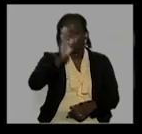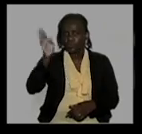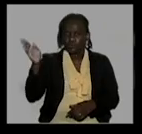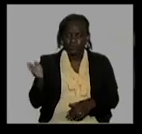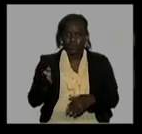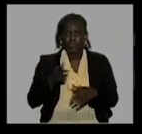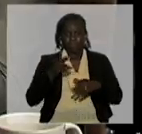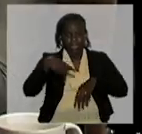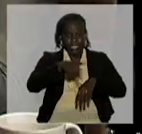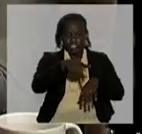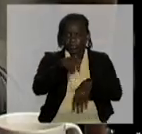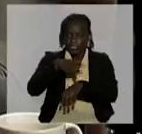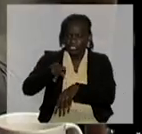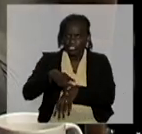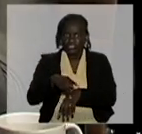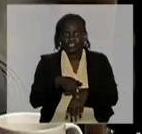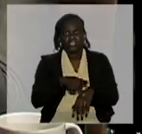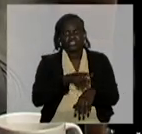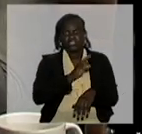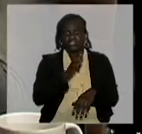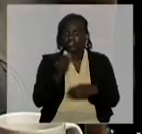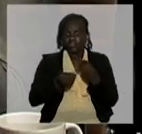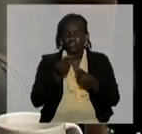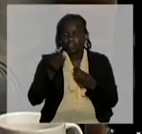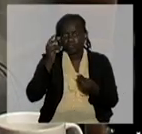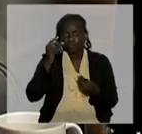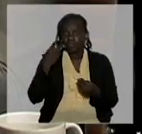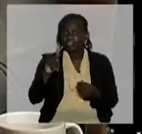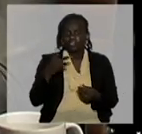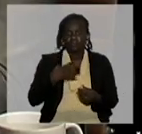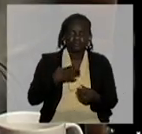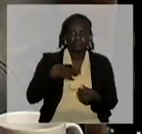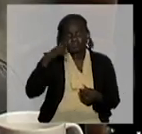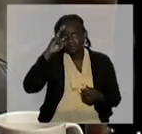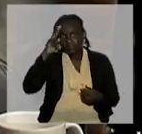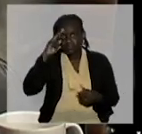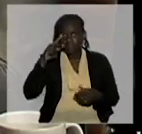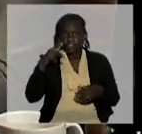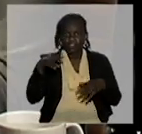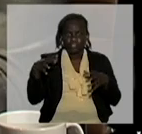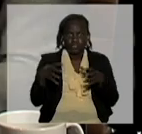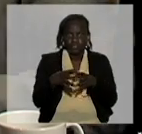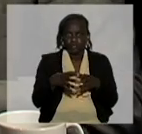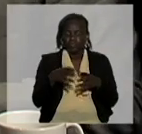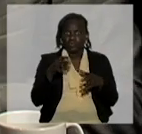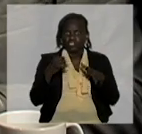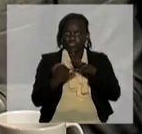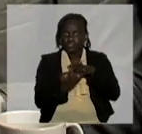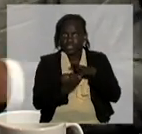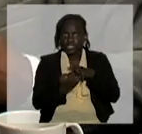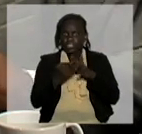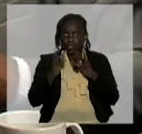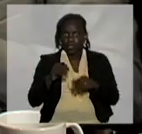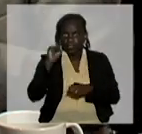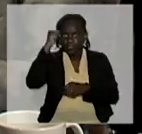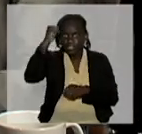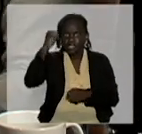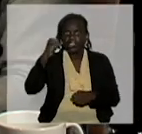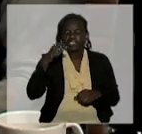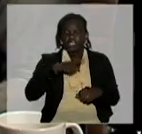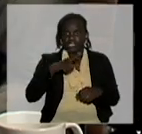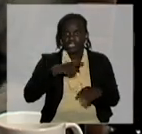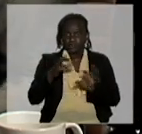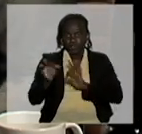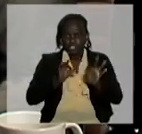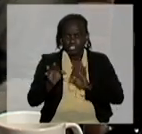turnês, viajou para vários países e tal. Como é que foi essa experiência aí de passar por uma instituição como a Afro-Reg, que tem um